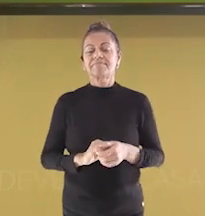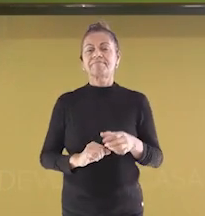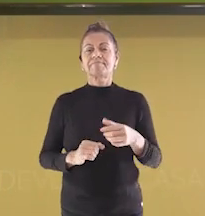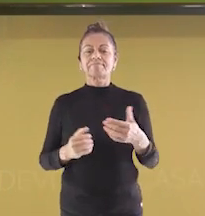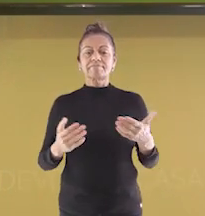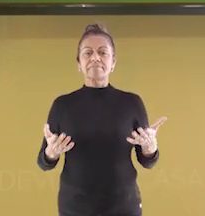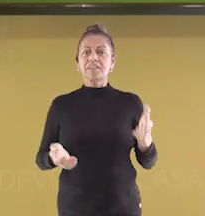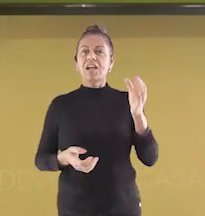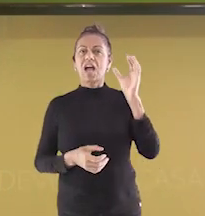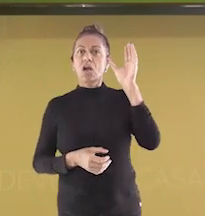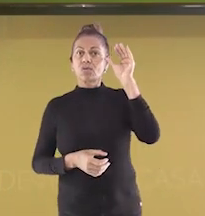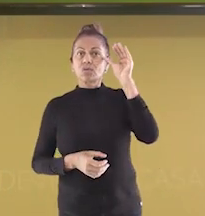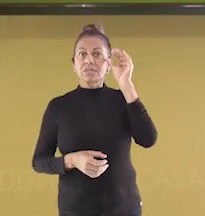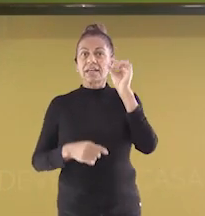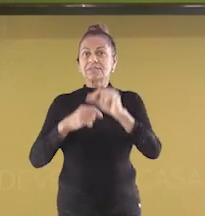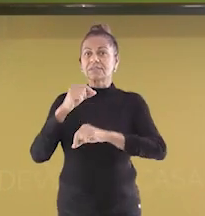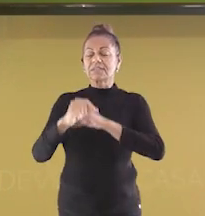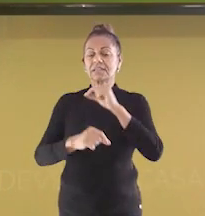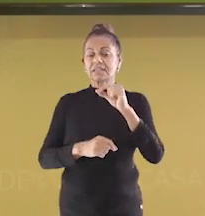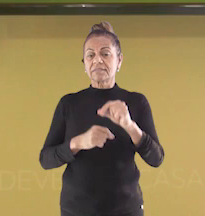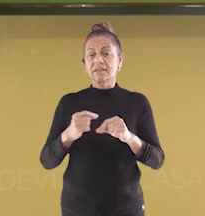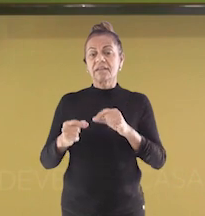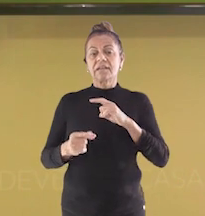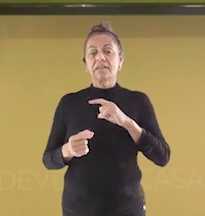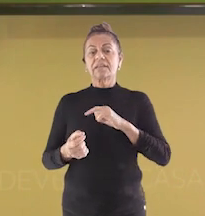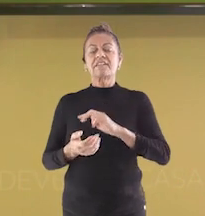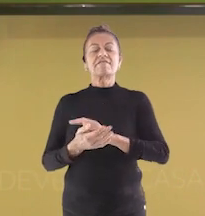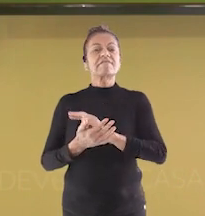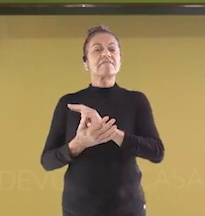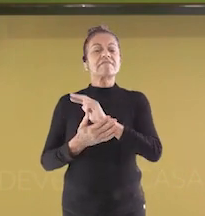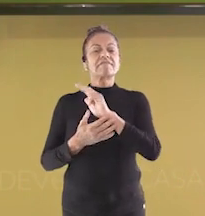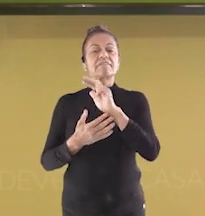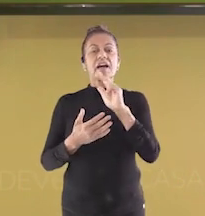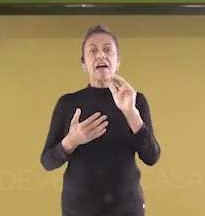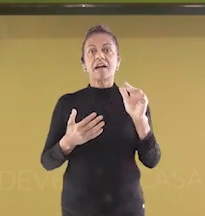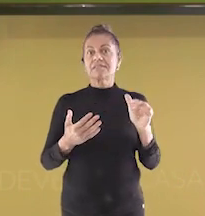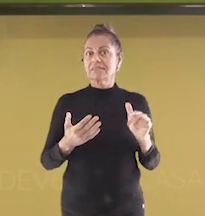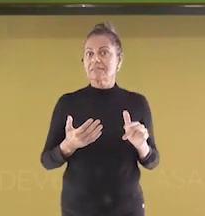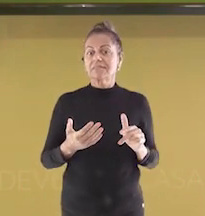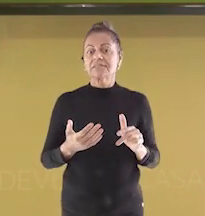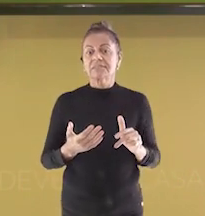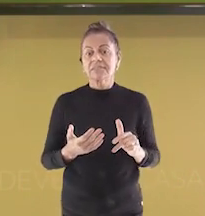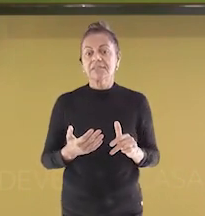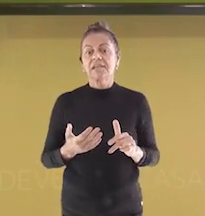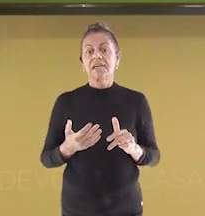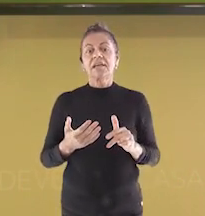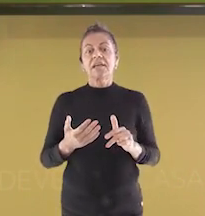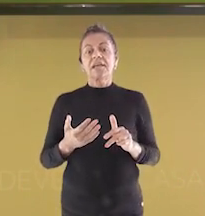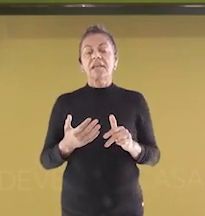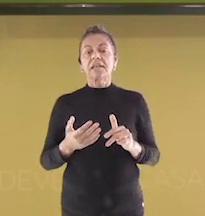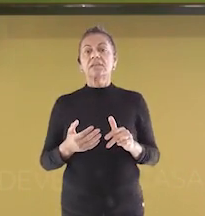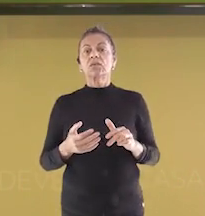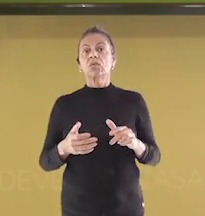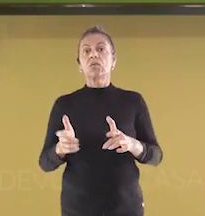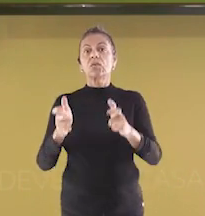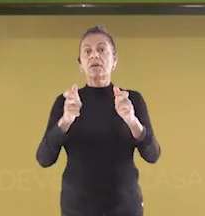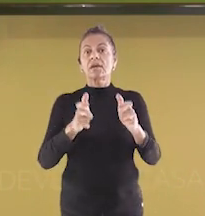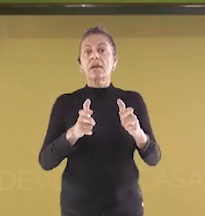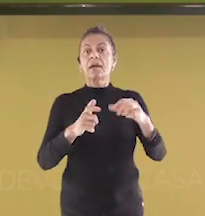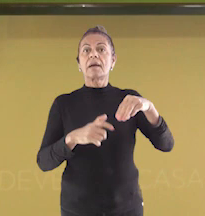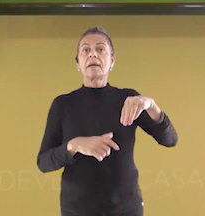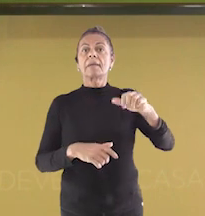algumas curiosidades. Existem centenas de vulcões em atividade no mundo todo nos dias de